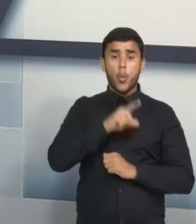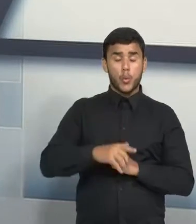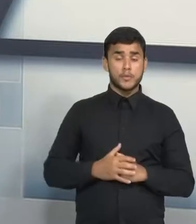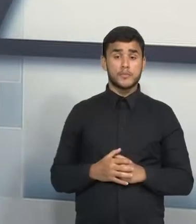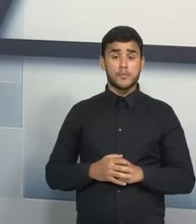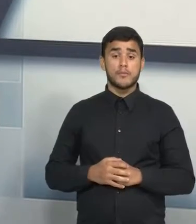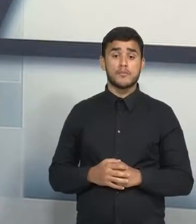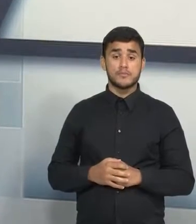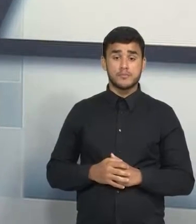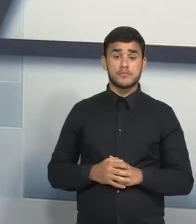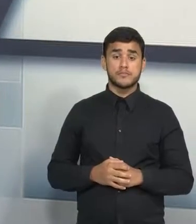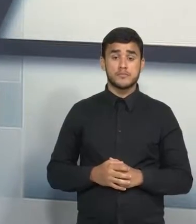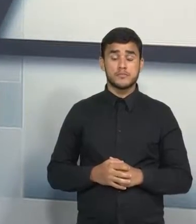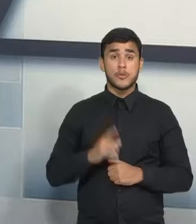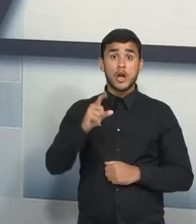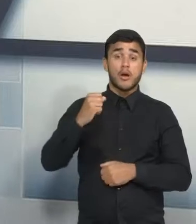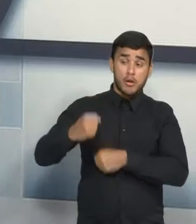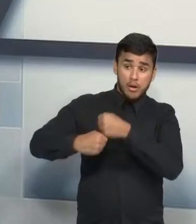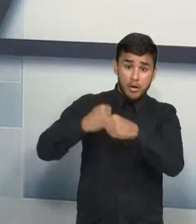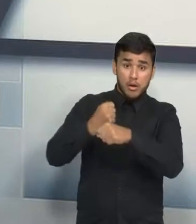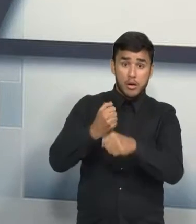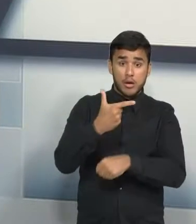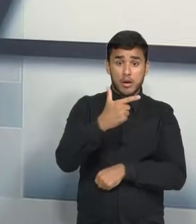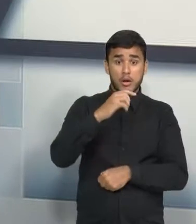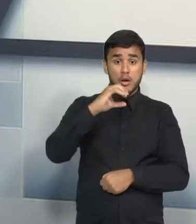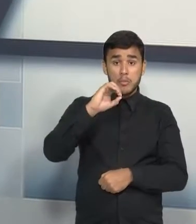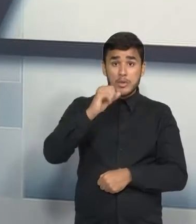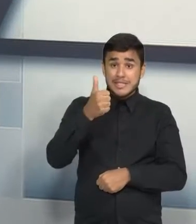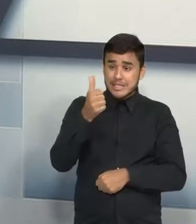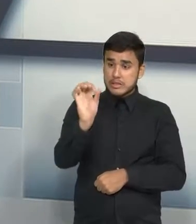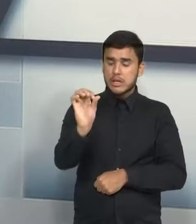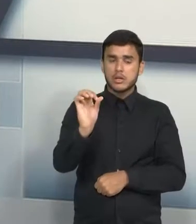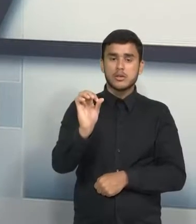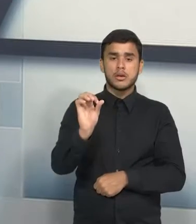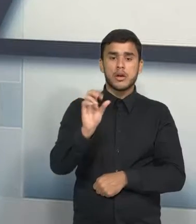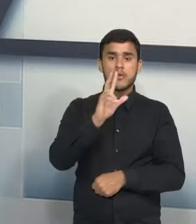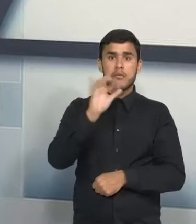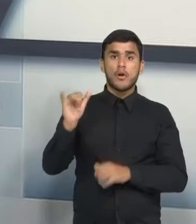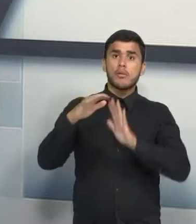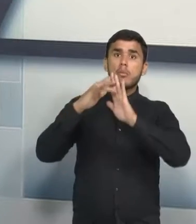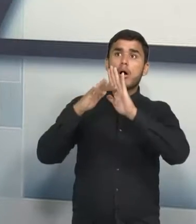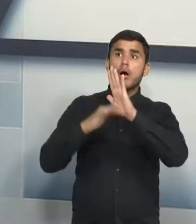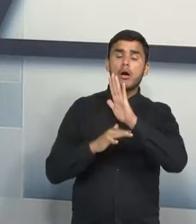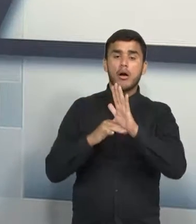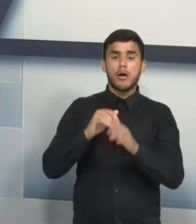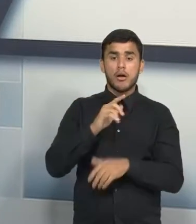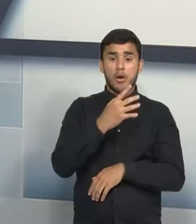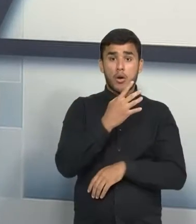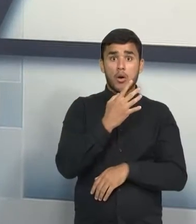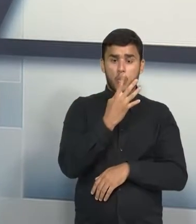em 2016, ele baixou o que tinha baixado. Em vez de